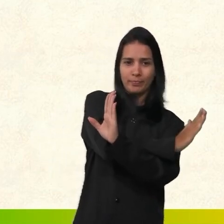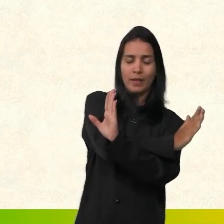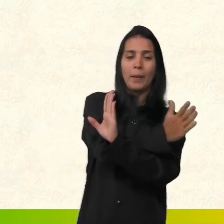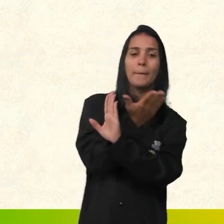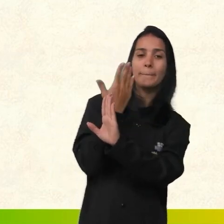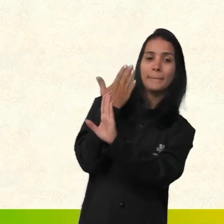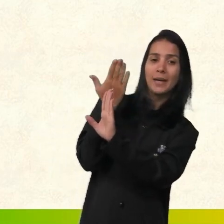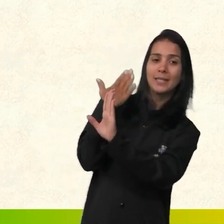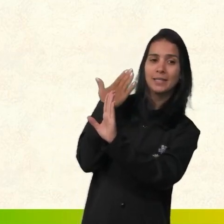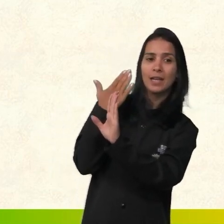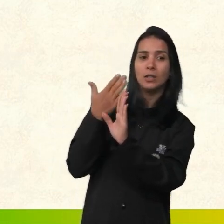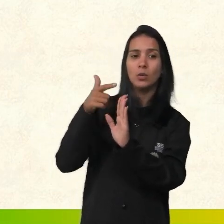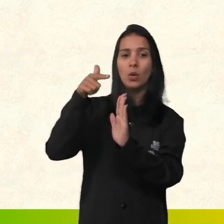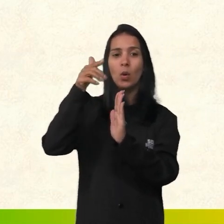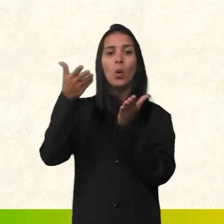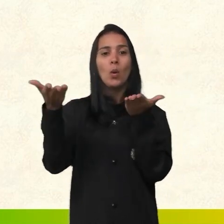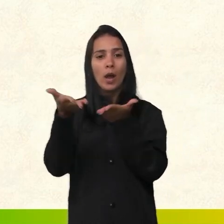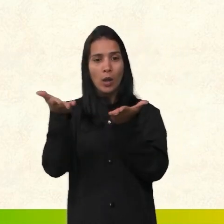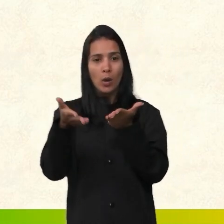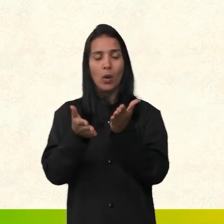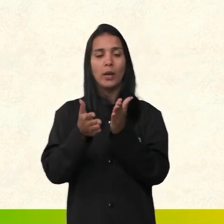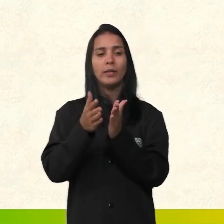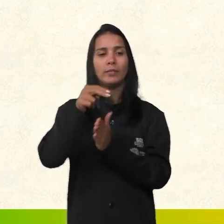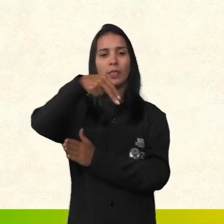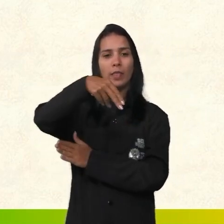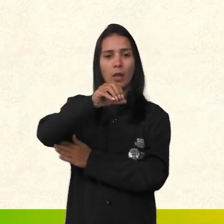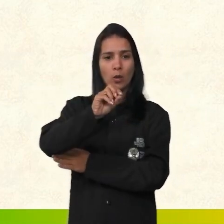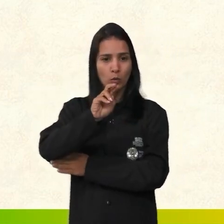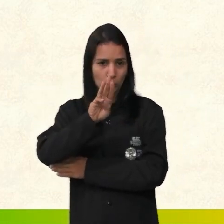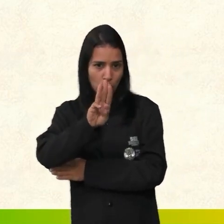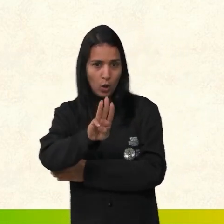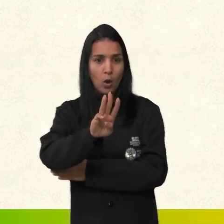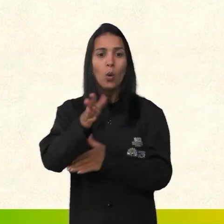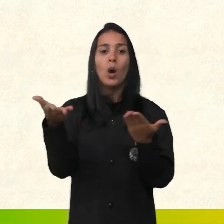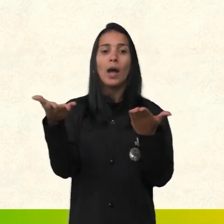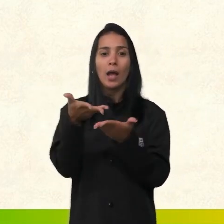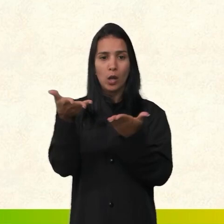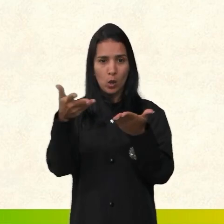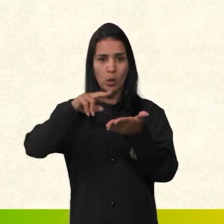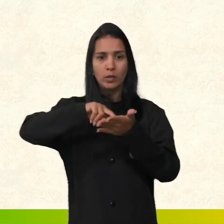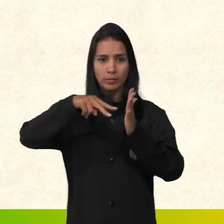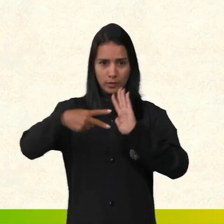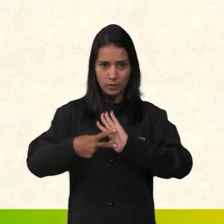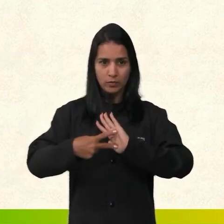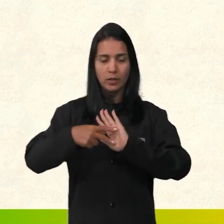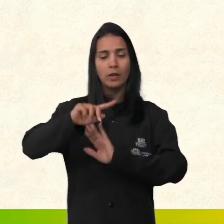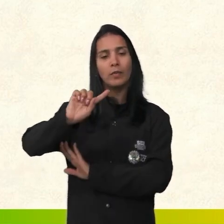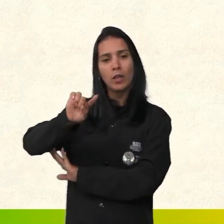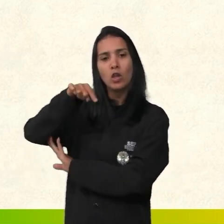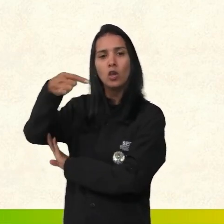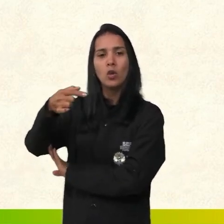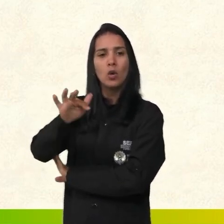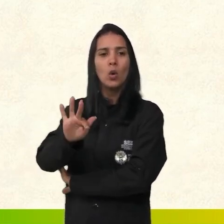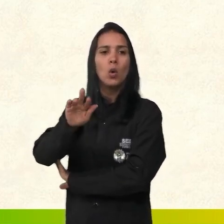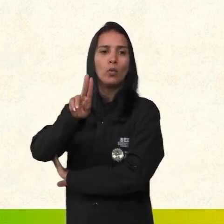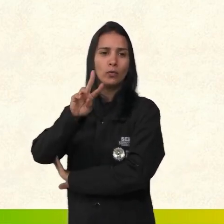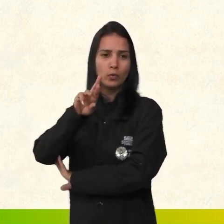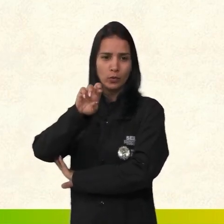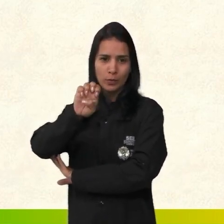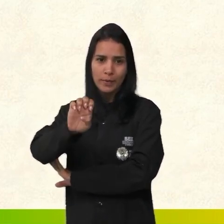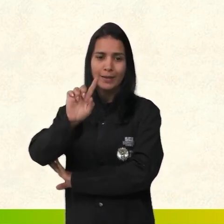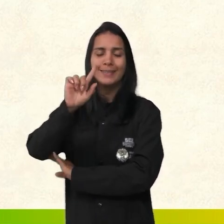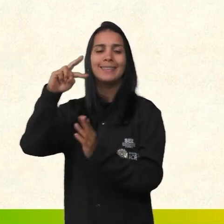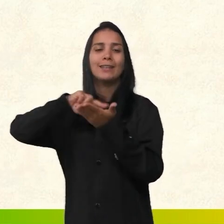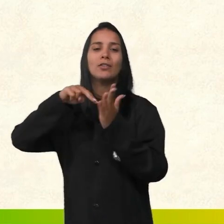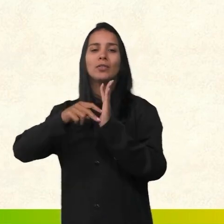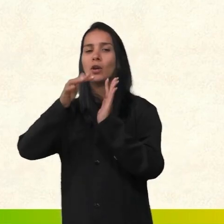nós temos o agora, que é o now, no caso presente, e nós temos o future, que é o futuro. Nesse